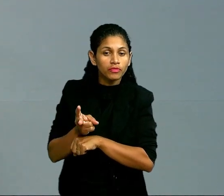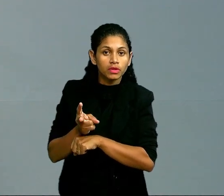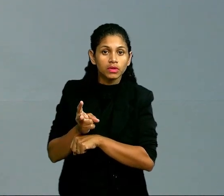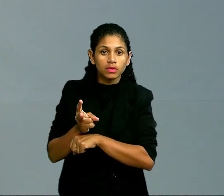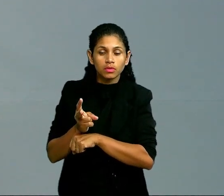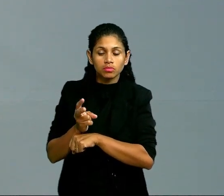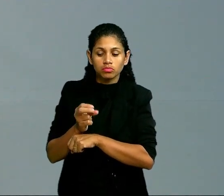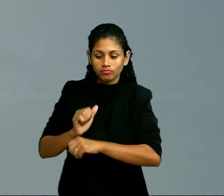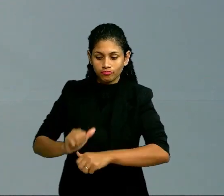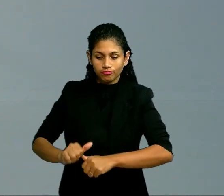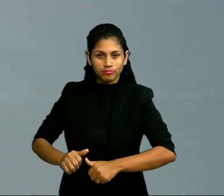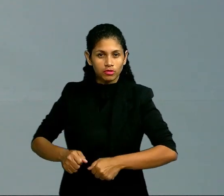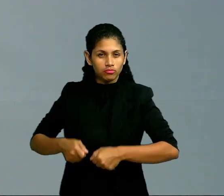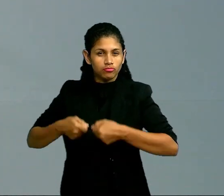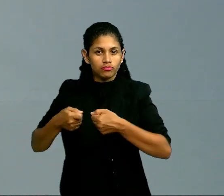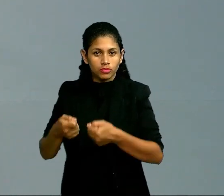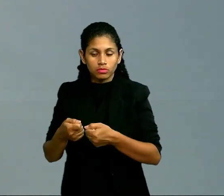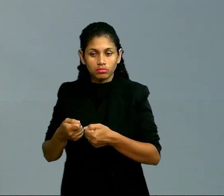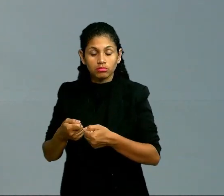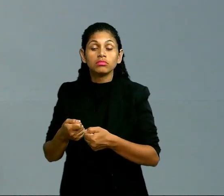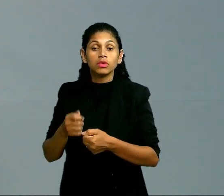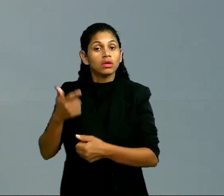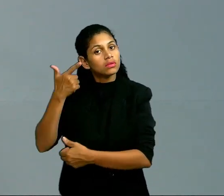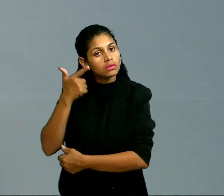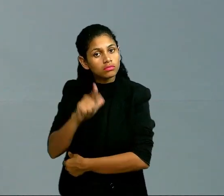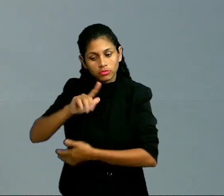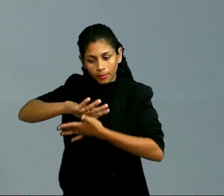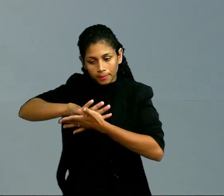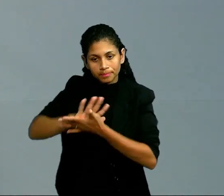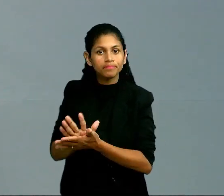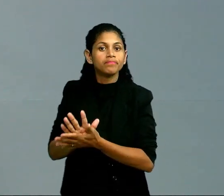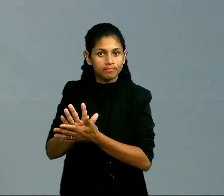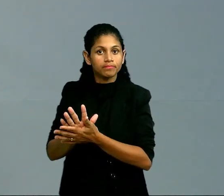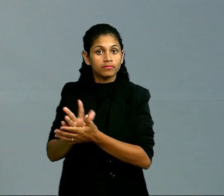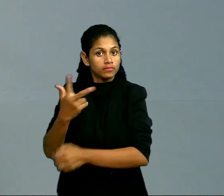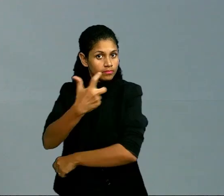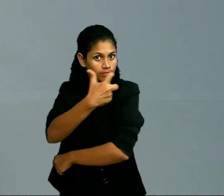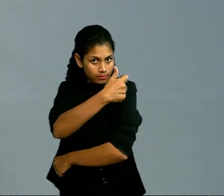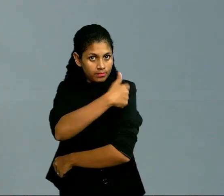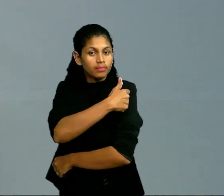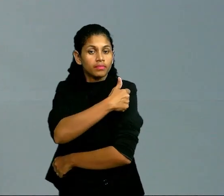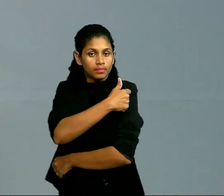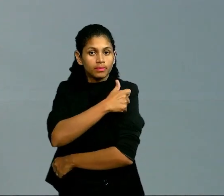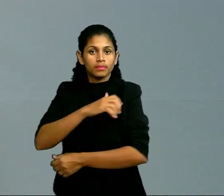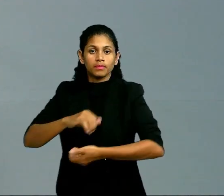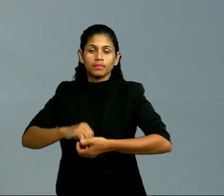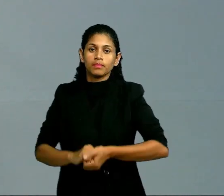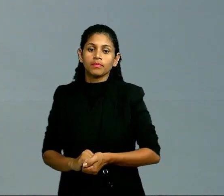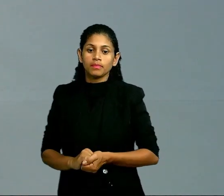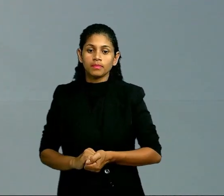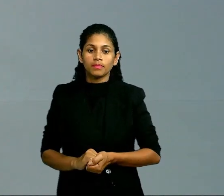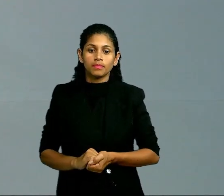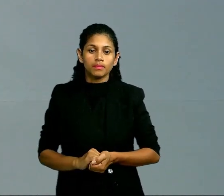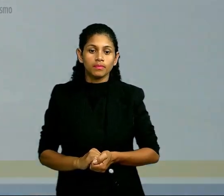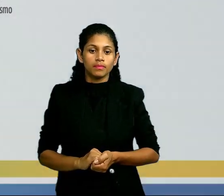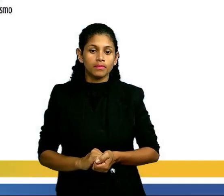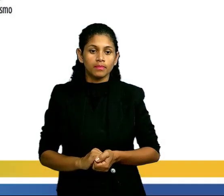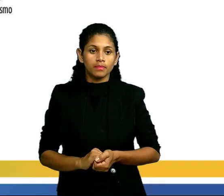nossas células de memória, que vai funcionar aí uma defesa secundária, tá certo?